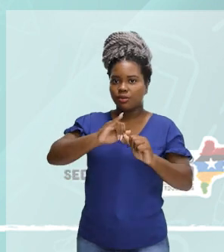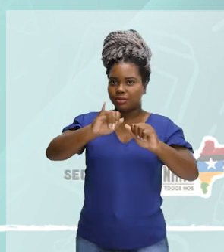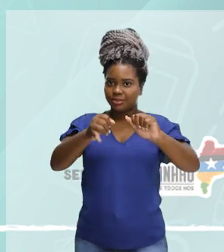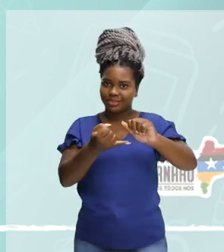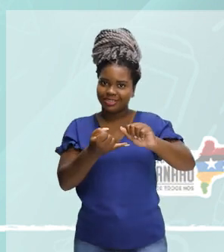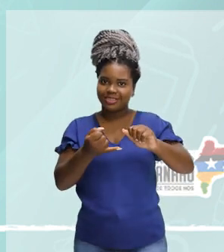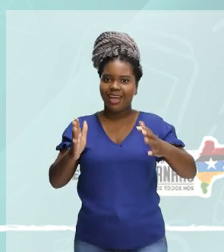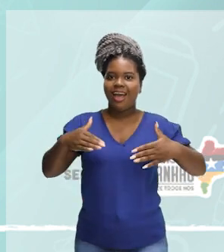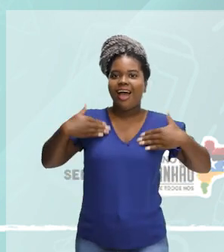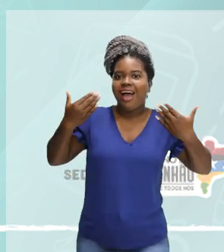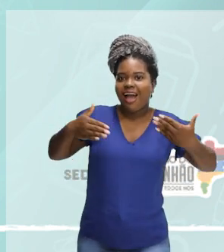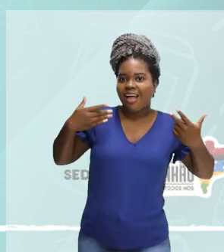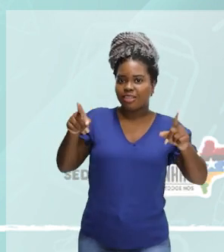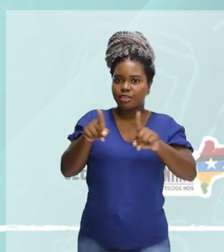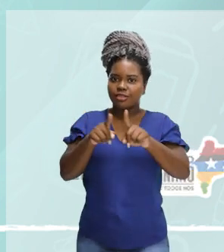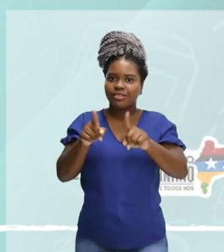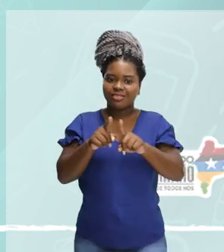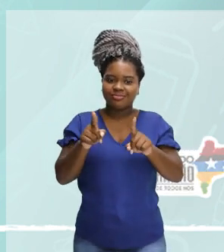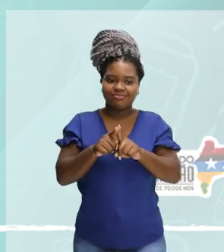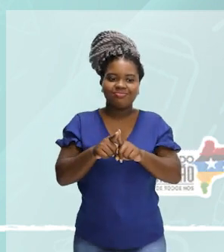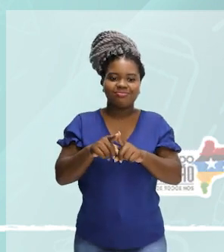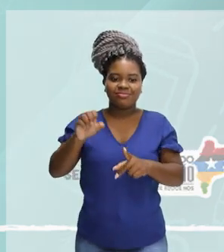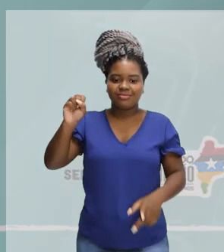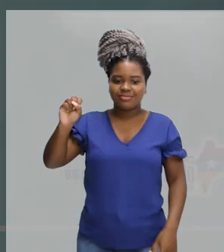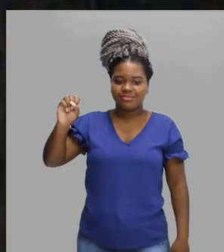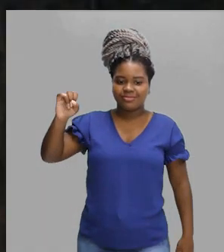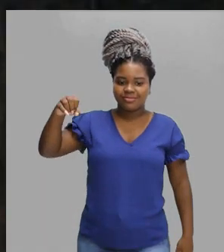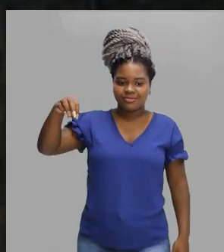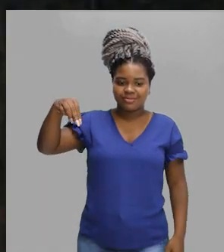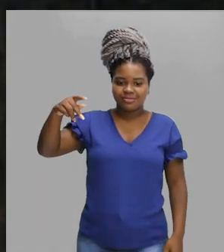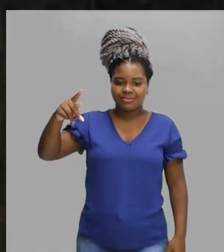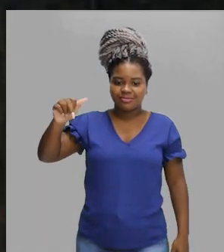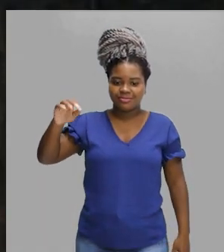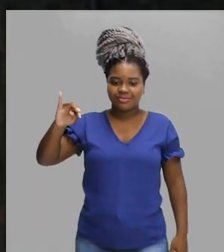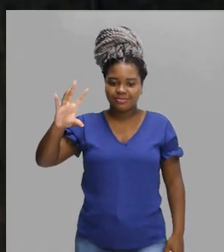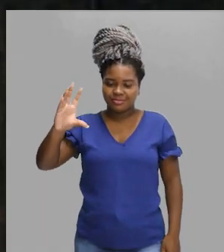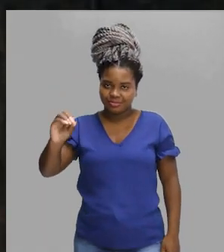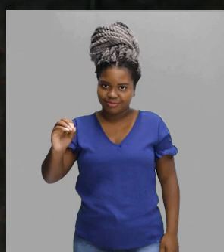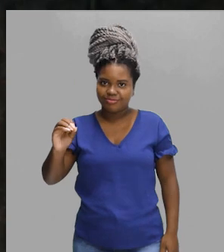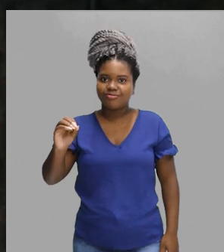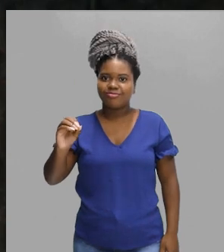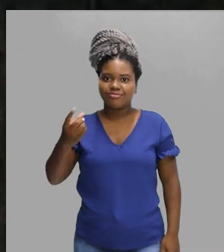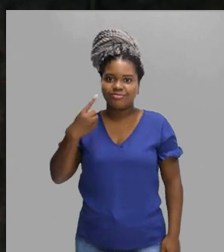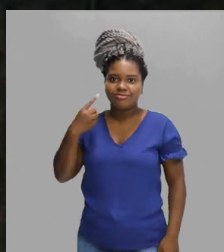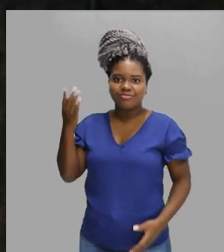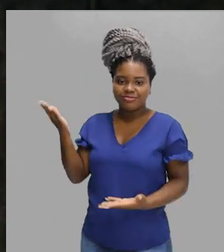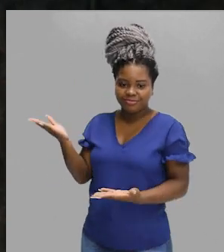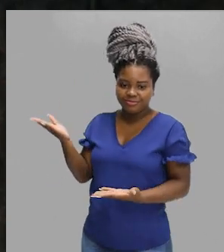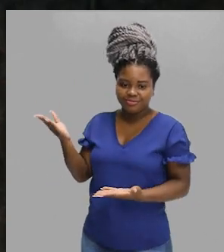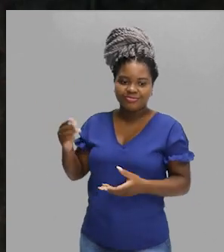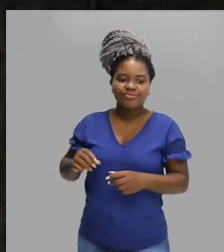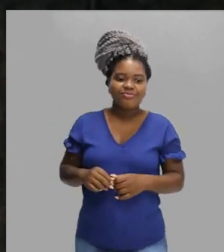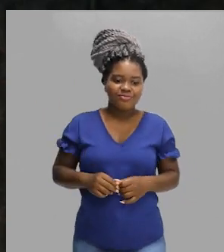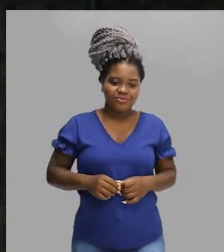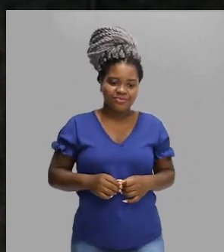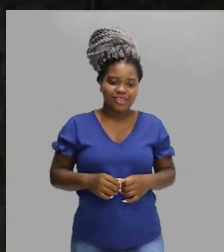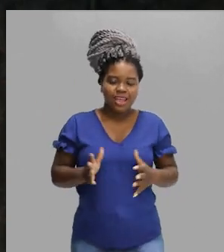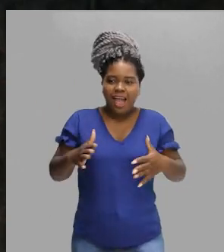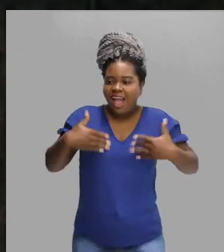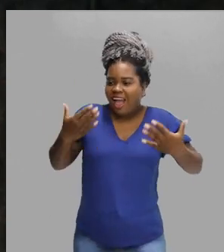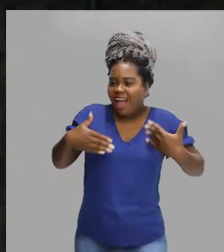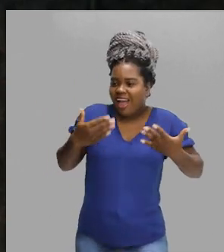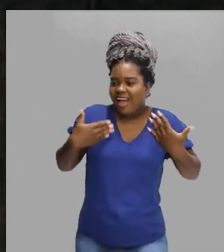e simpáticos. Então, las más alegres chicas llegaram. Las más alegres